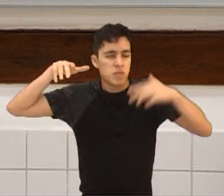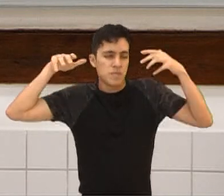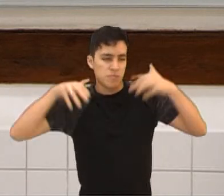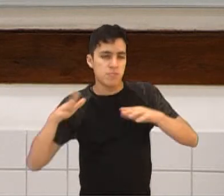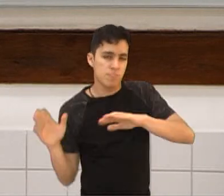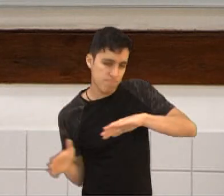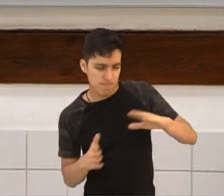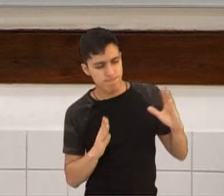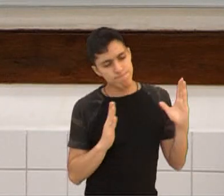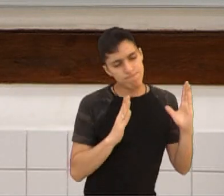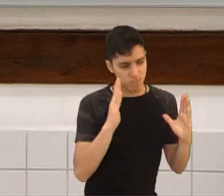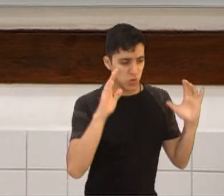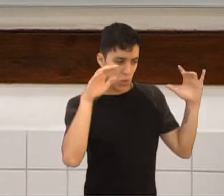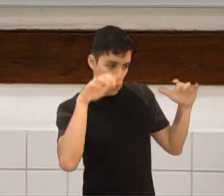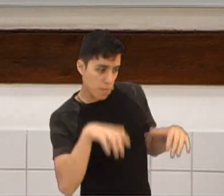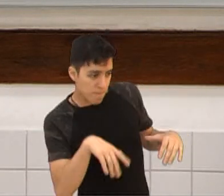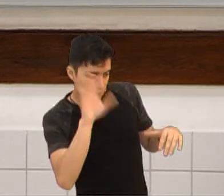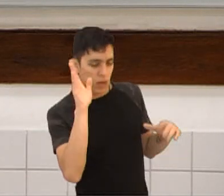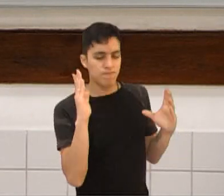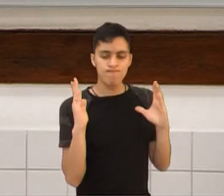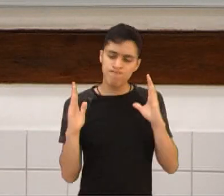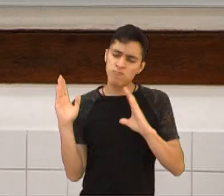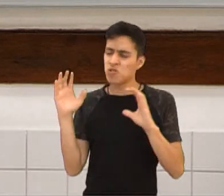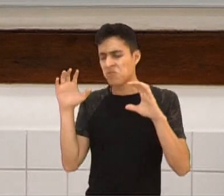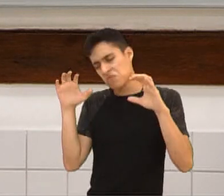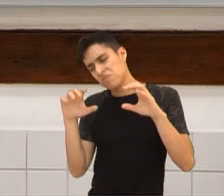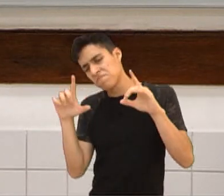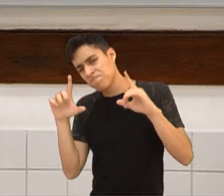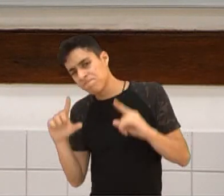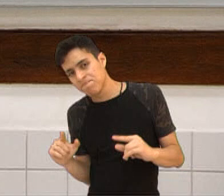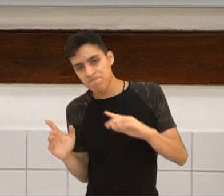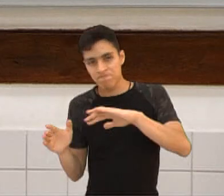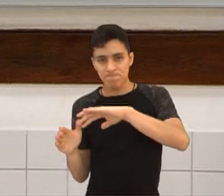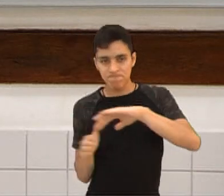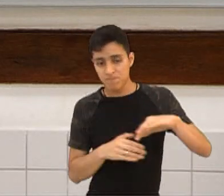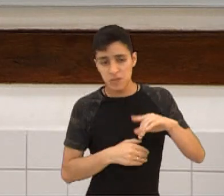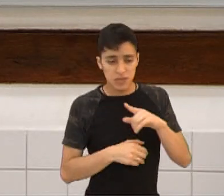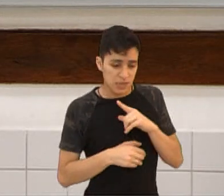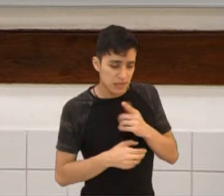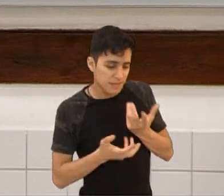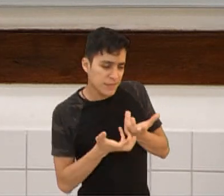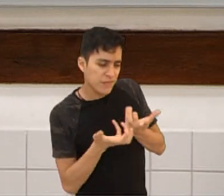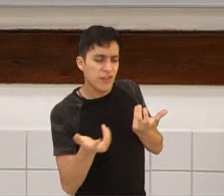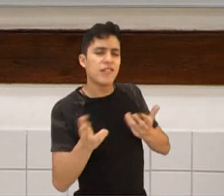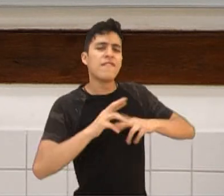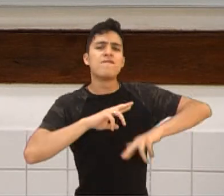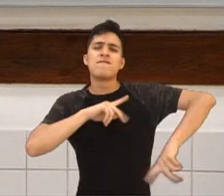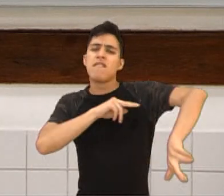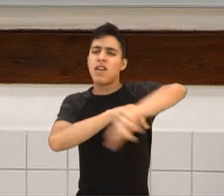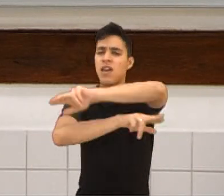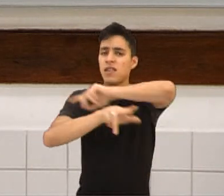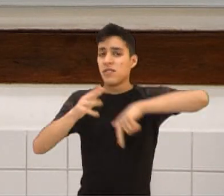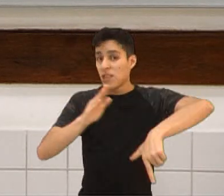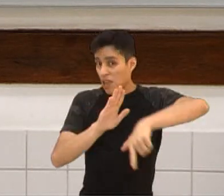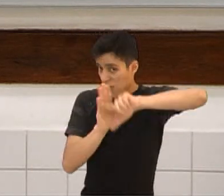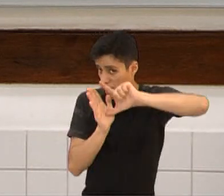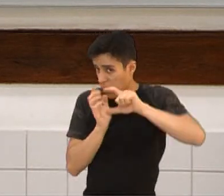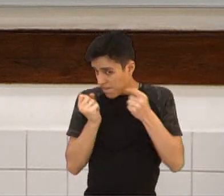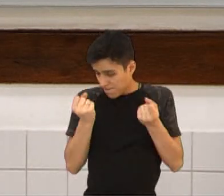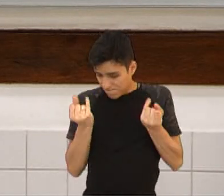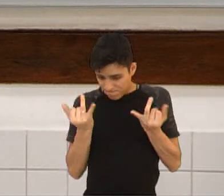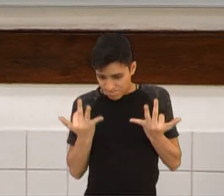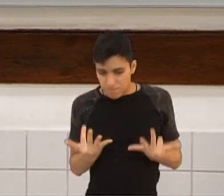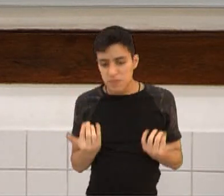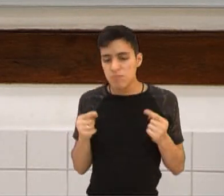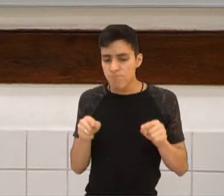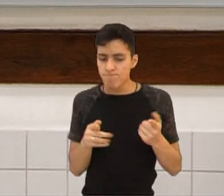chove mais, épocas do ano que chove menos. A gente tem vegetação também bem estratificada, o que a gente comentou que possibilita o